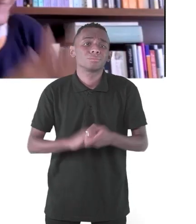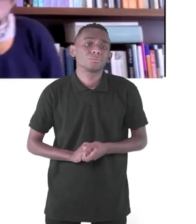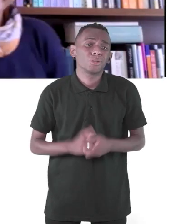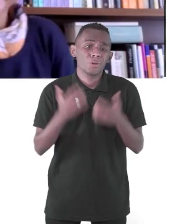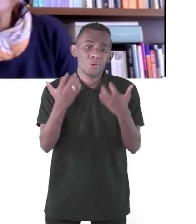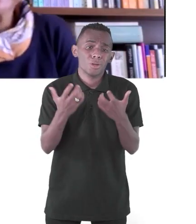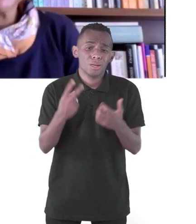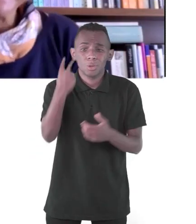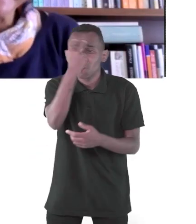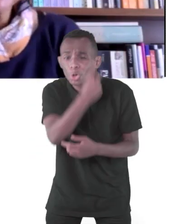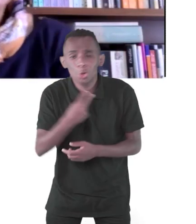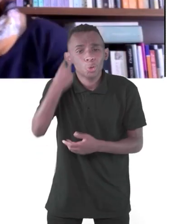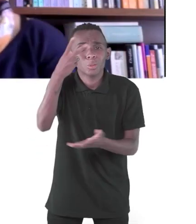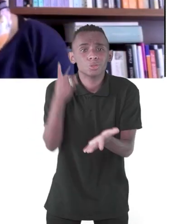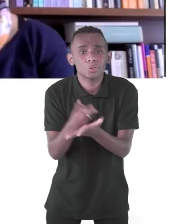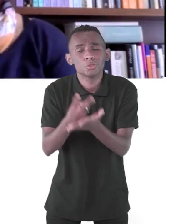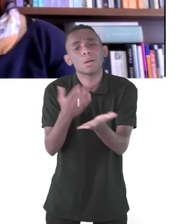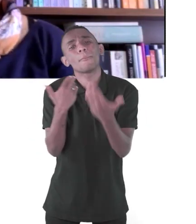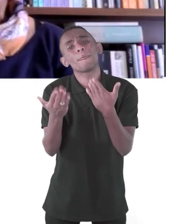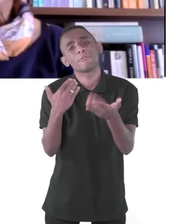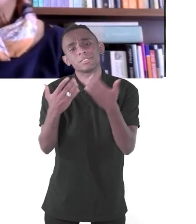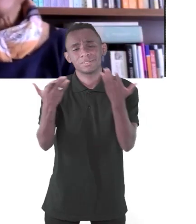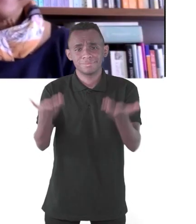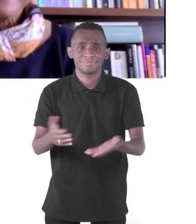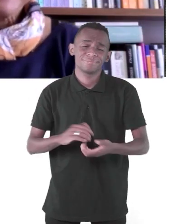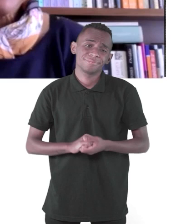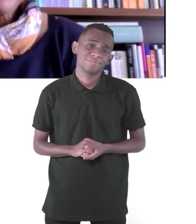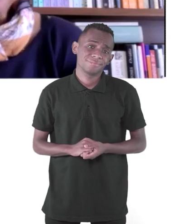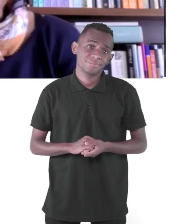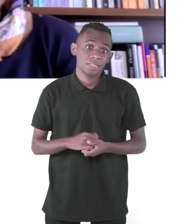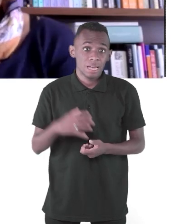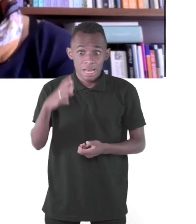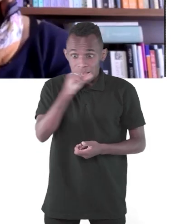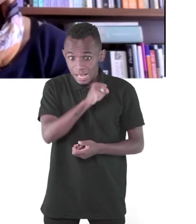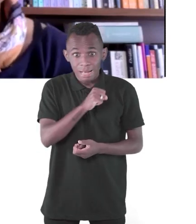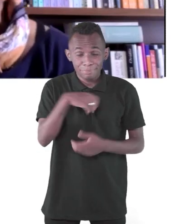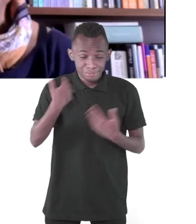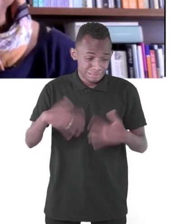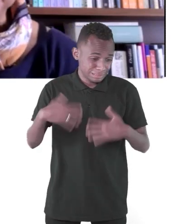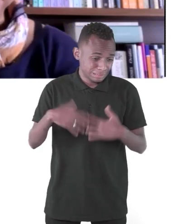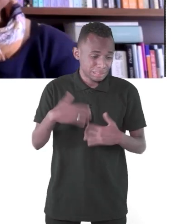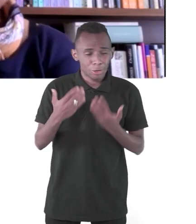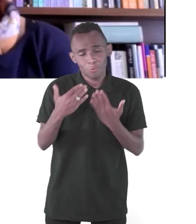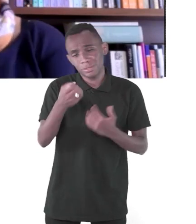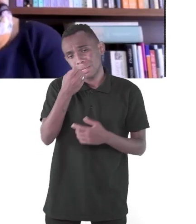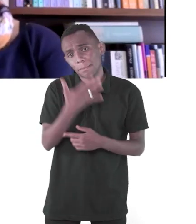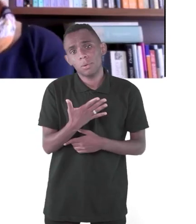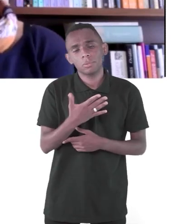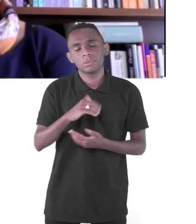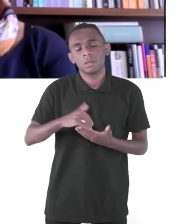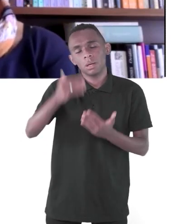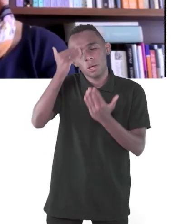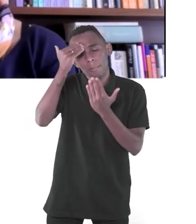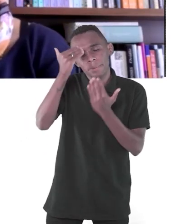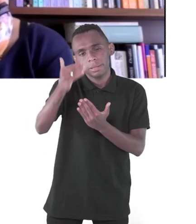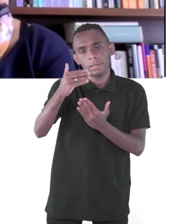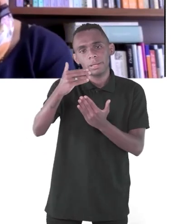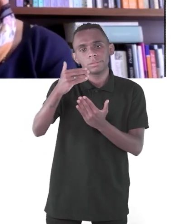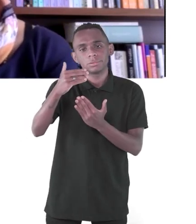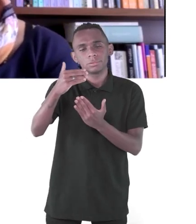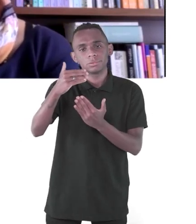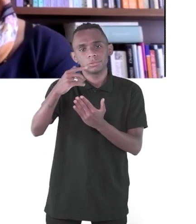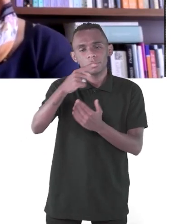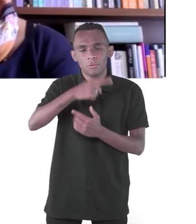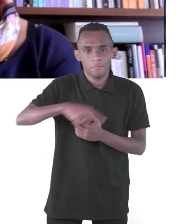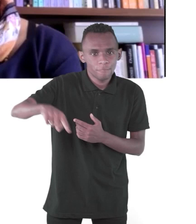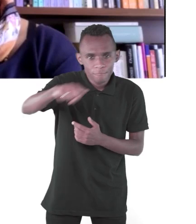E agora? Eu quero ficar mais 2 horas conversando, Patrícia. Corre rápido quando o papo é bom, né? Oh, meu Deus. Olha, agradecer